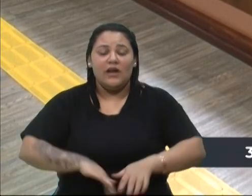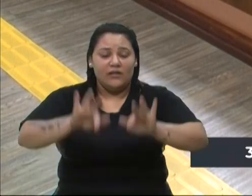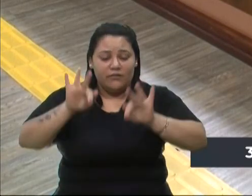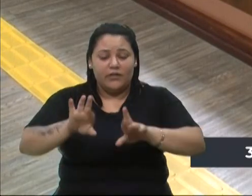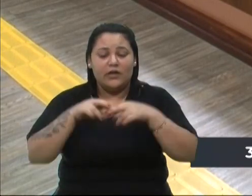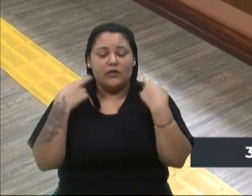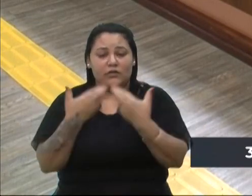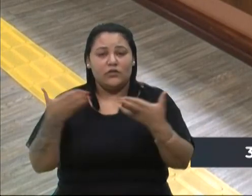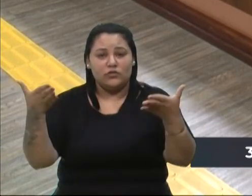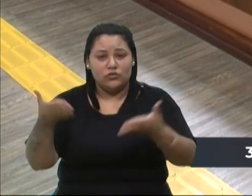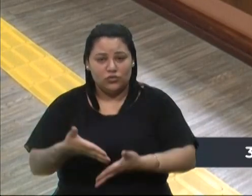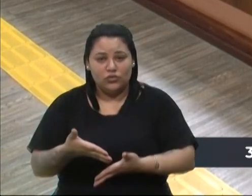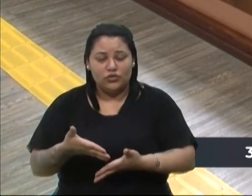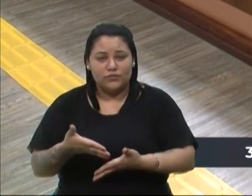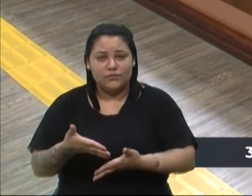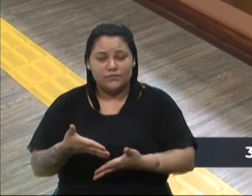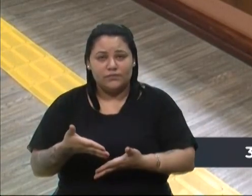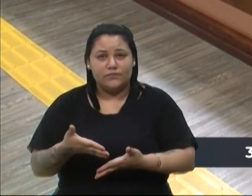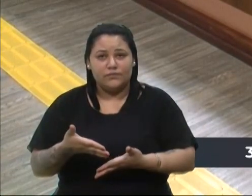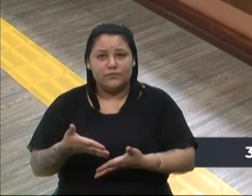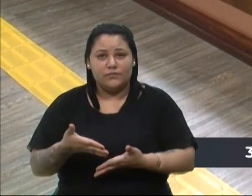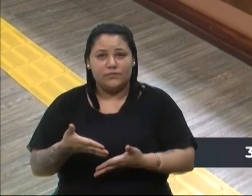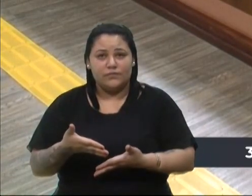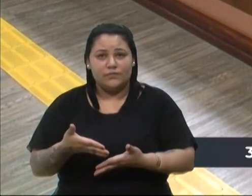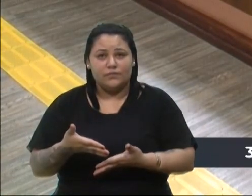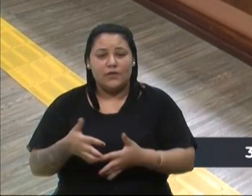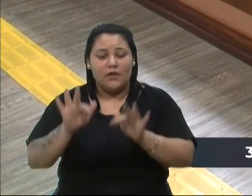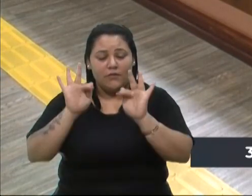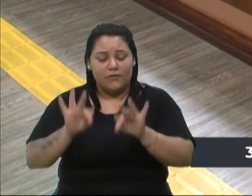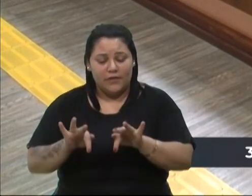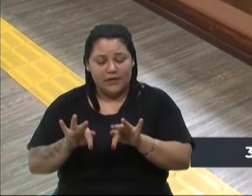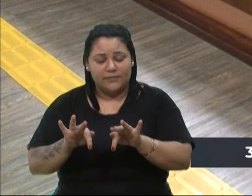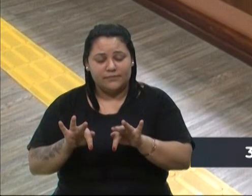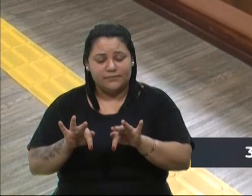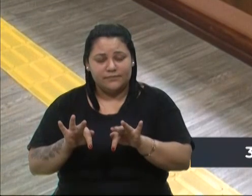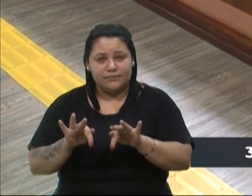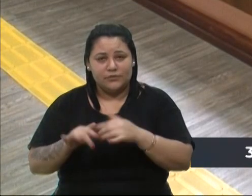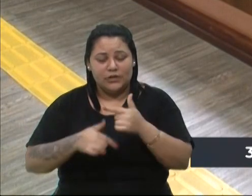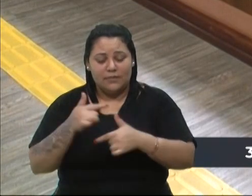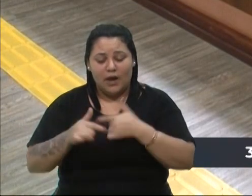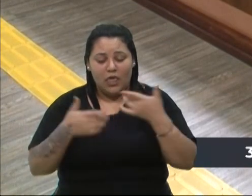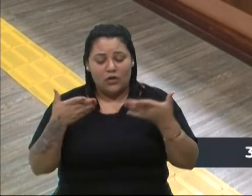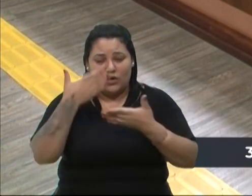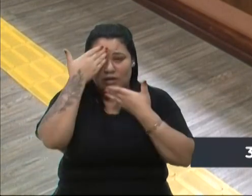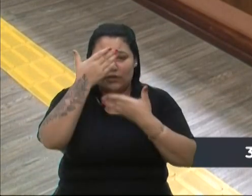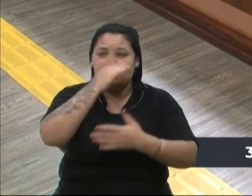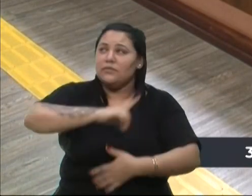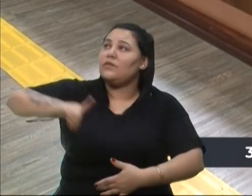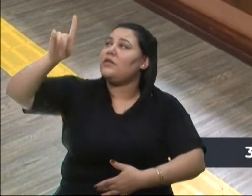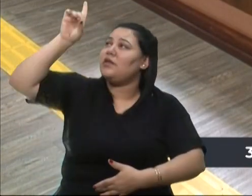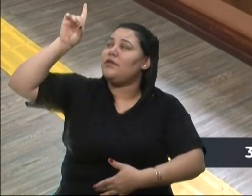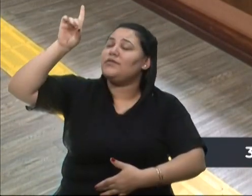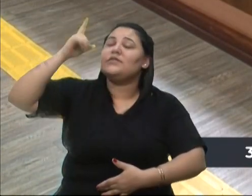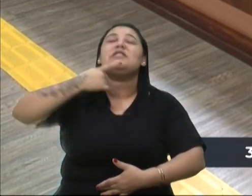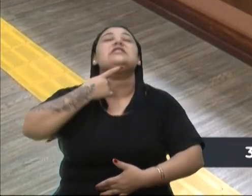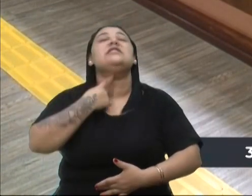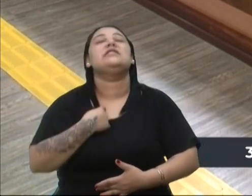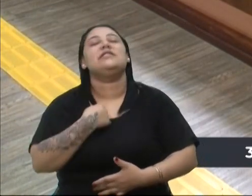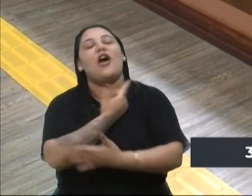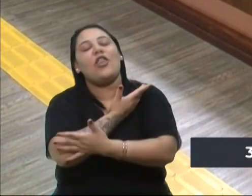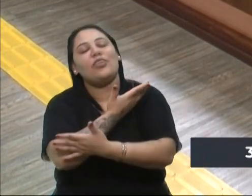Encerrado o espaço do pequeno expediente, encerrada a sessão. Agradecemos a Deus, desejamos a todos